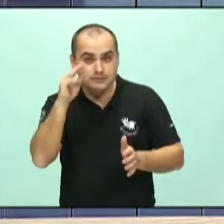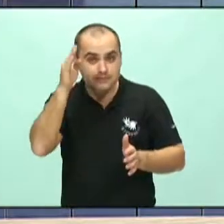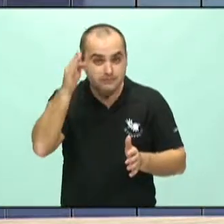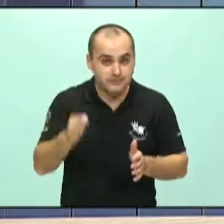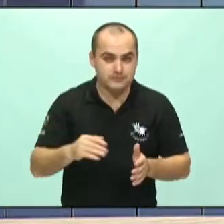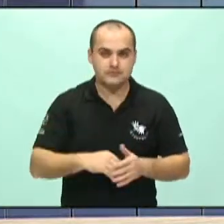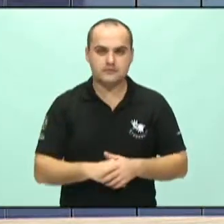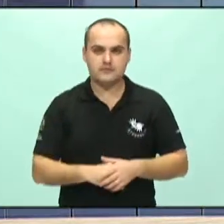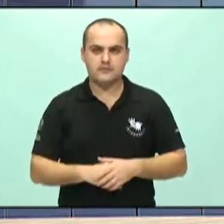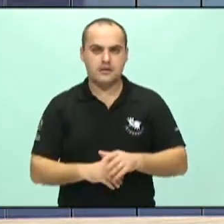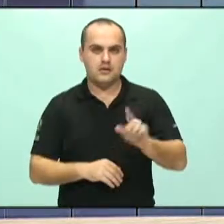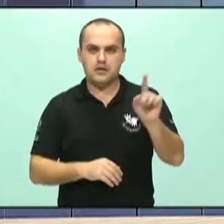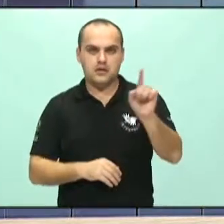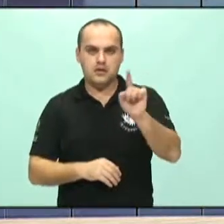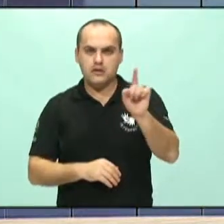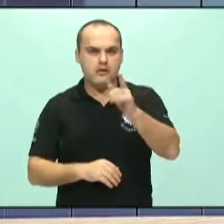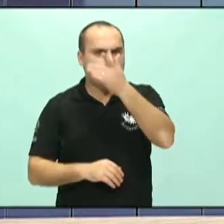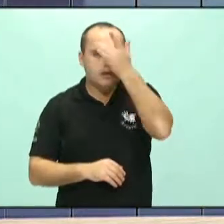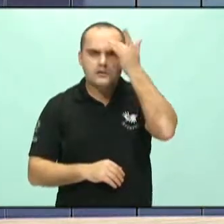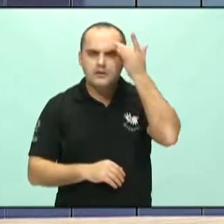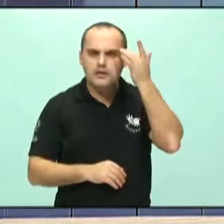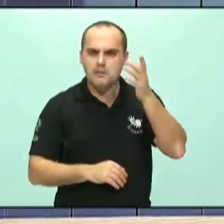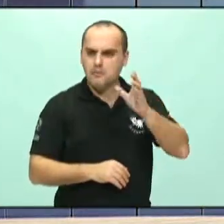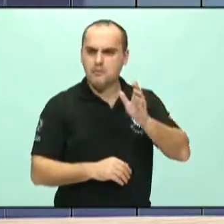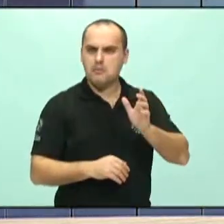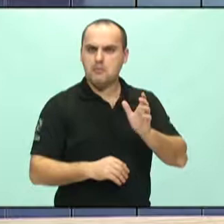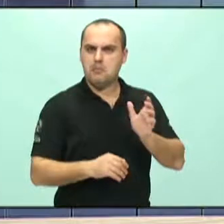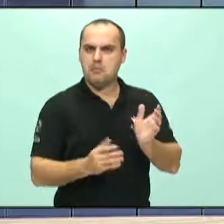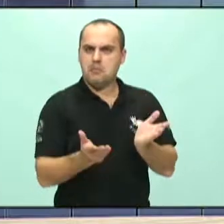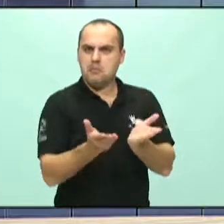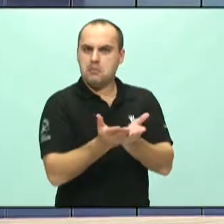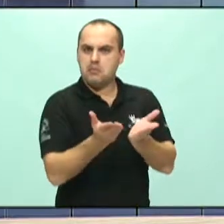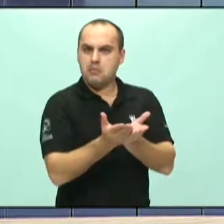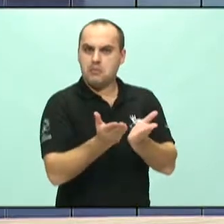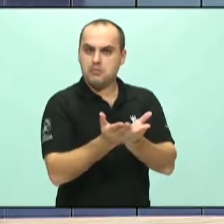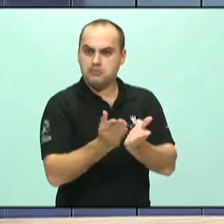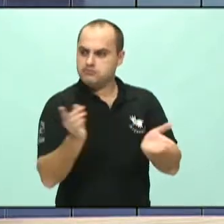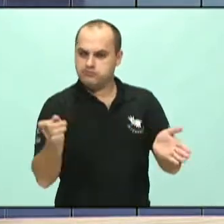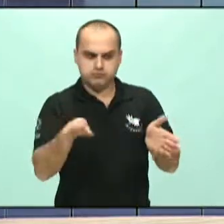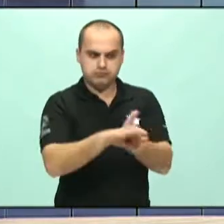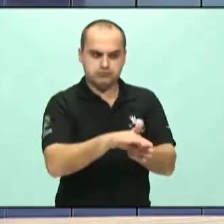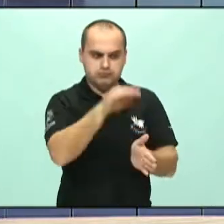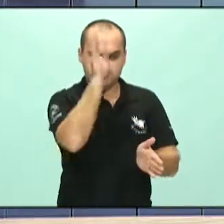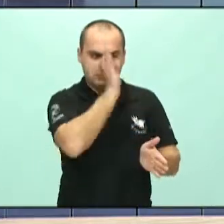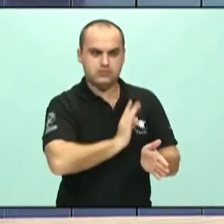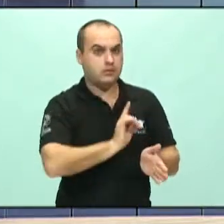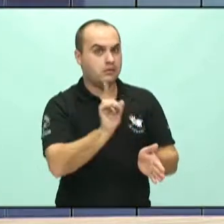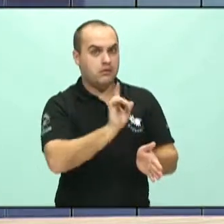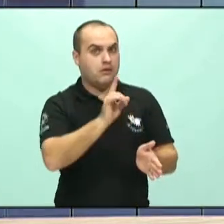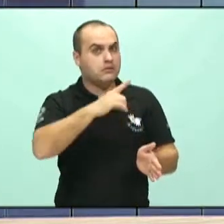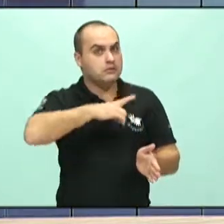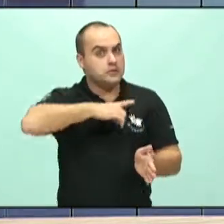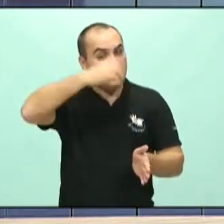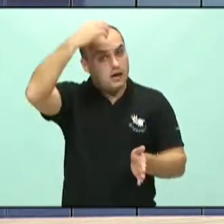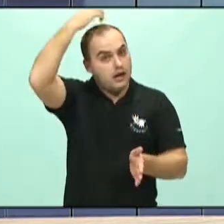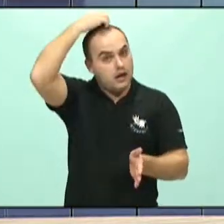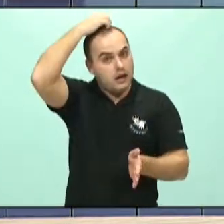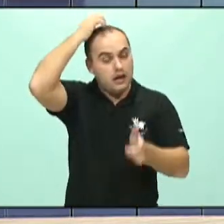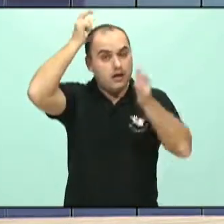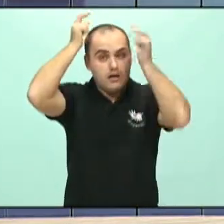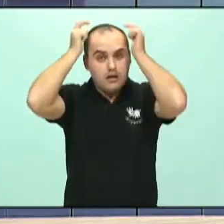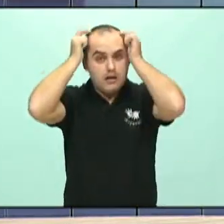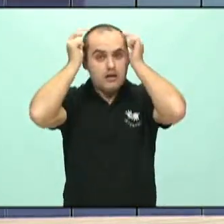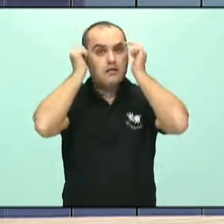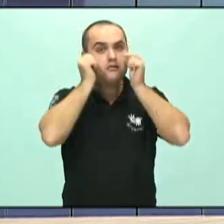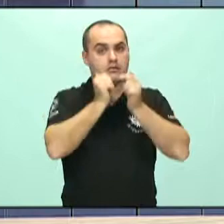analfabetos, foram reis, rainhas, né? Foram guerreiros que vieram para cá. E junto com isso, é por isso que o único